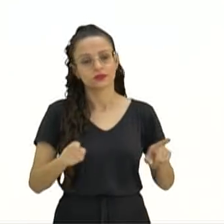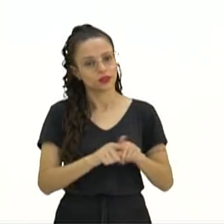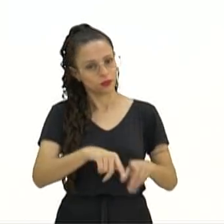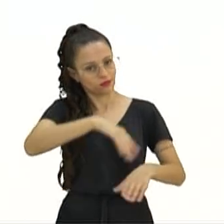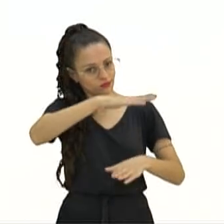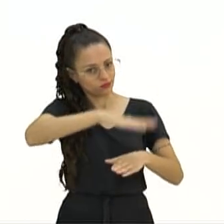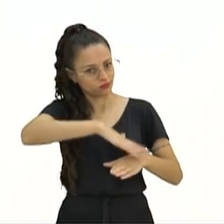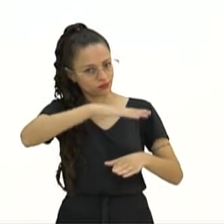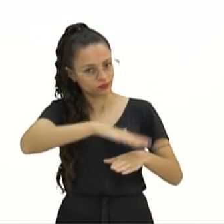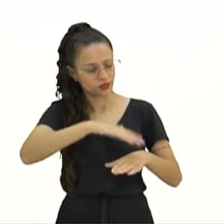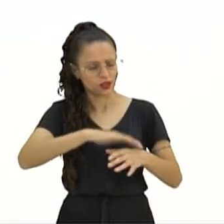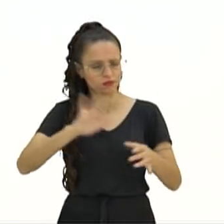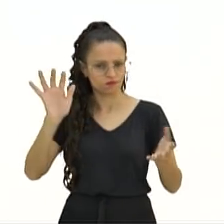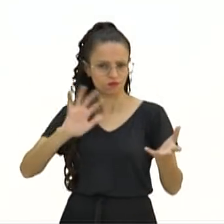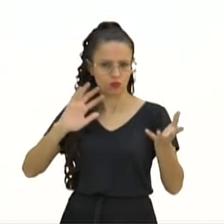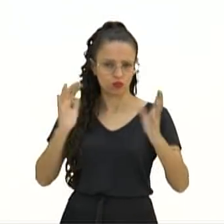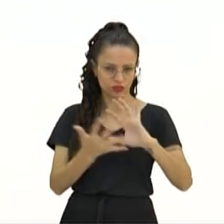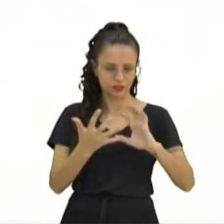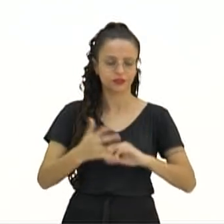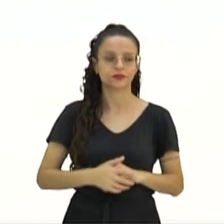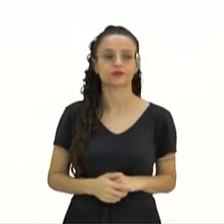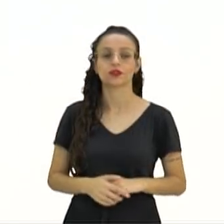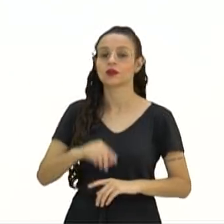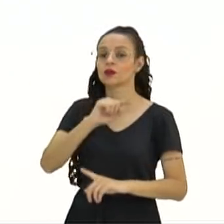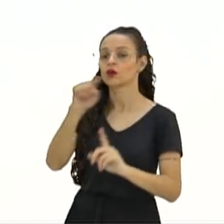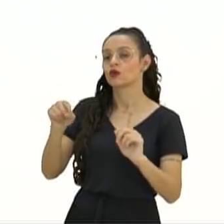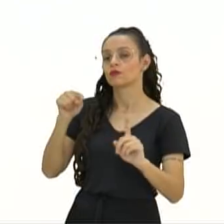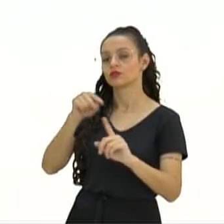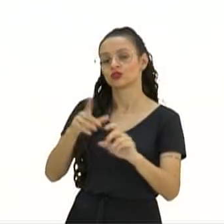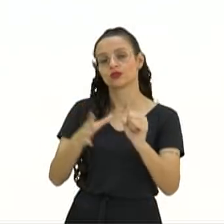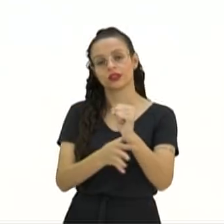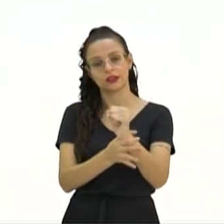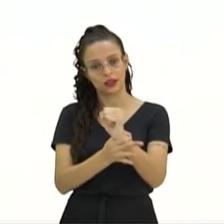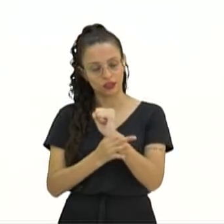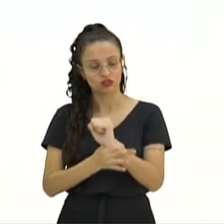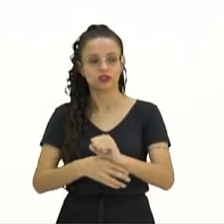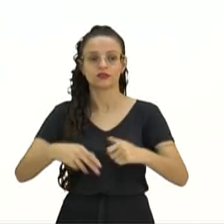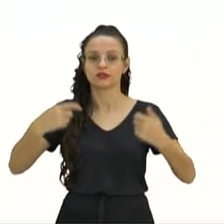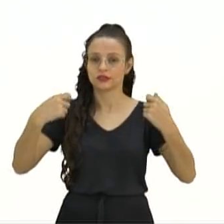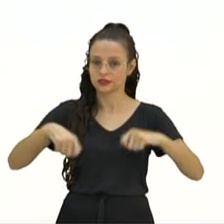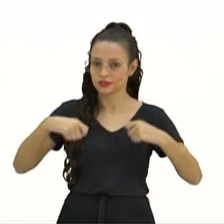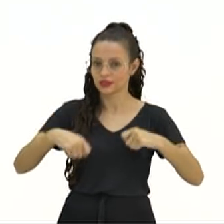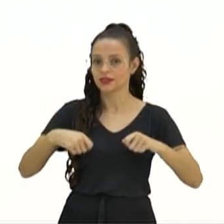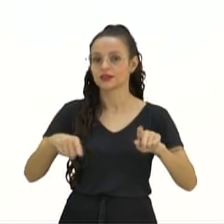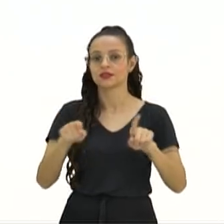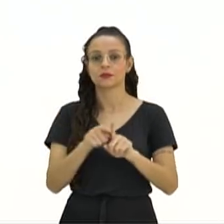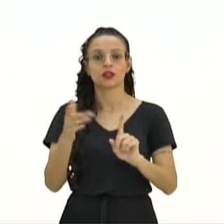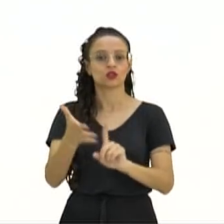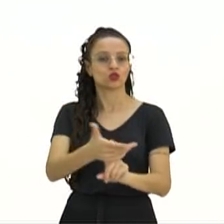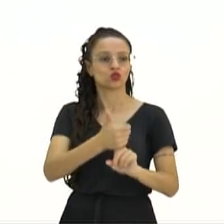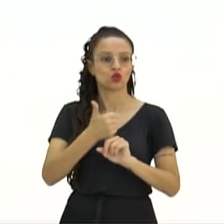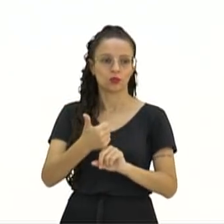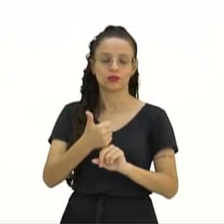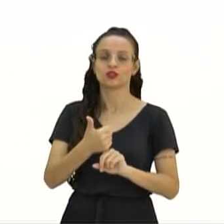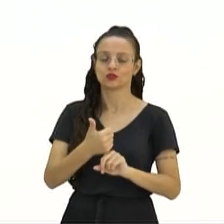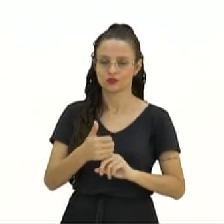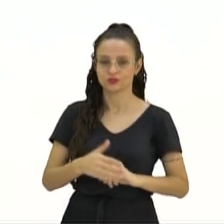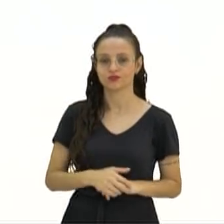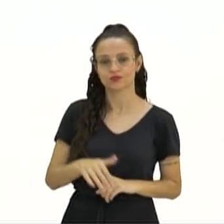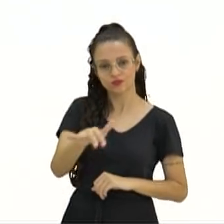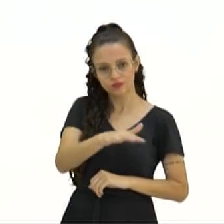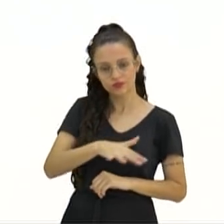promovidas por esse trabalho no meio natural, com o objetivo de garantir suas necessidades e também domínio sobre esses